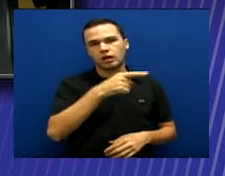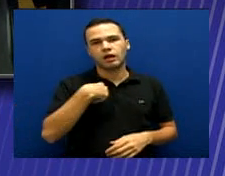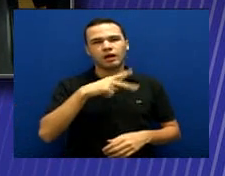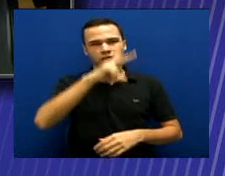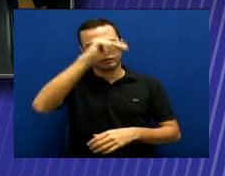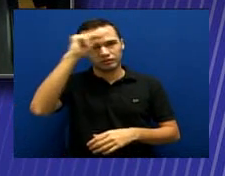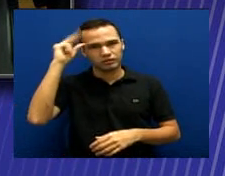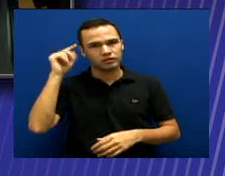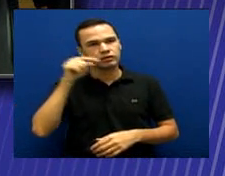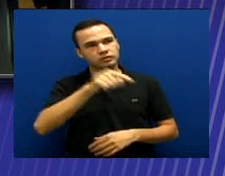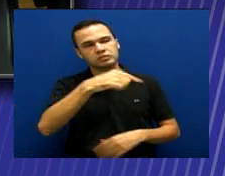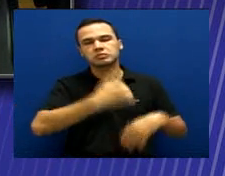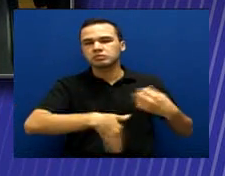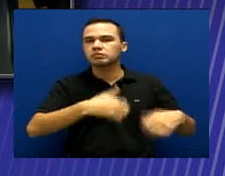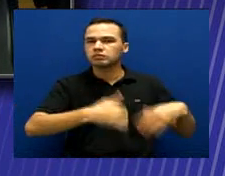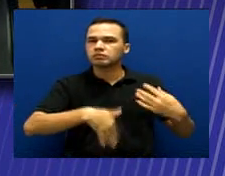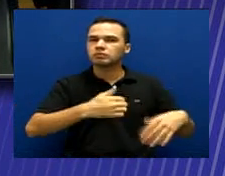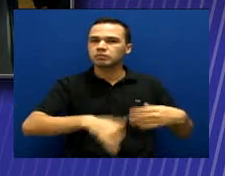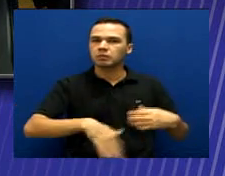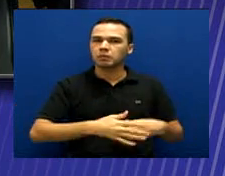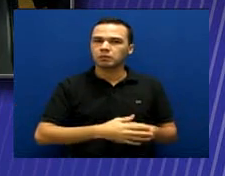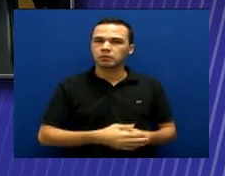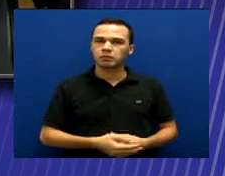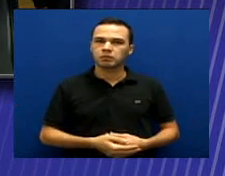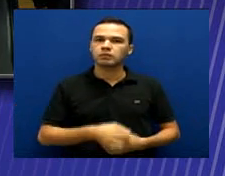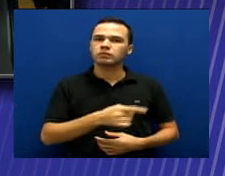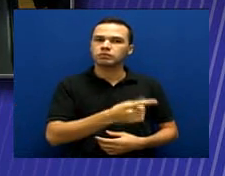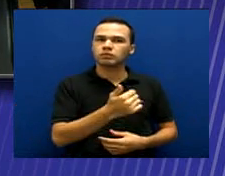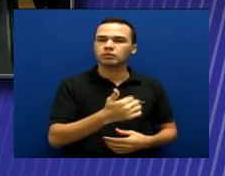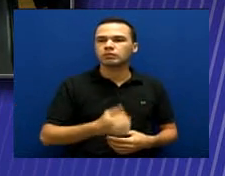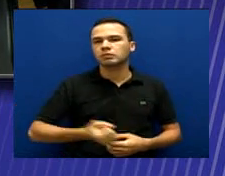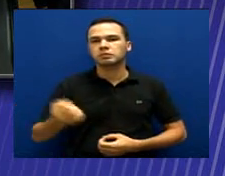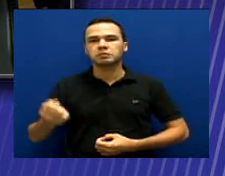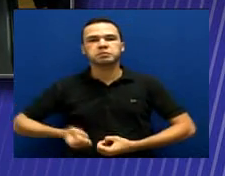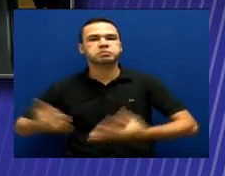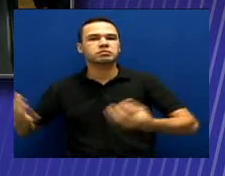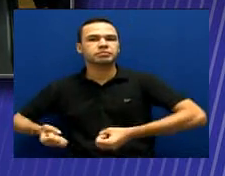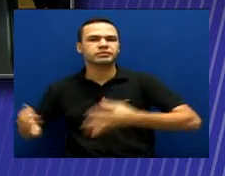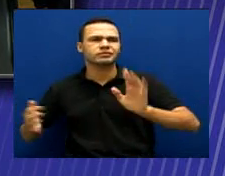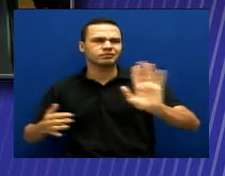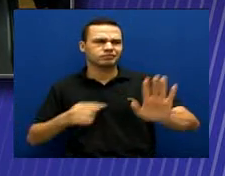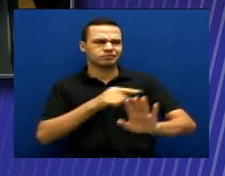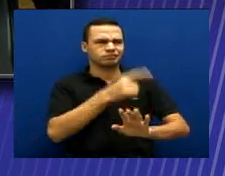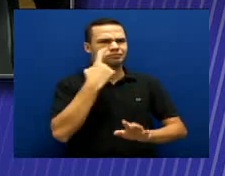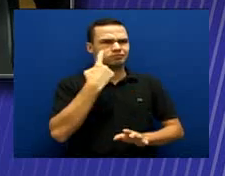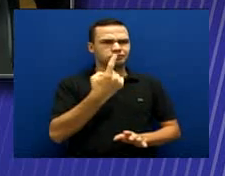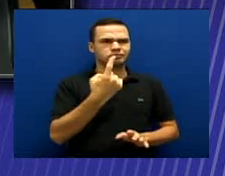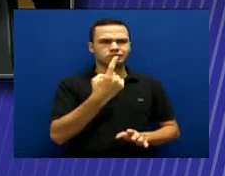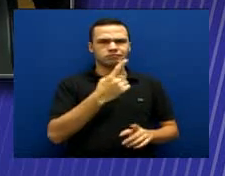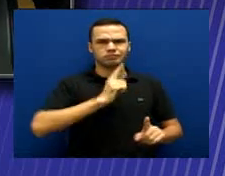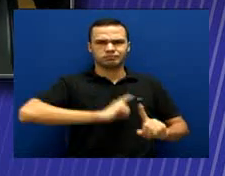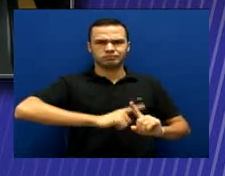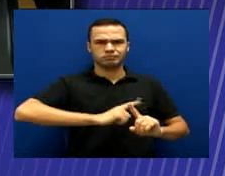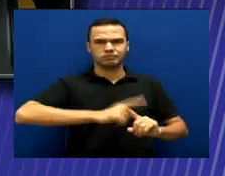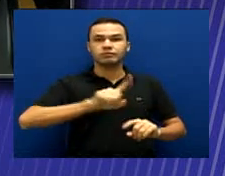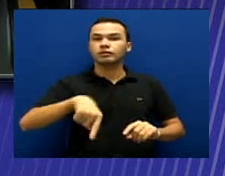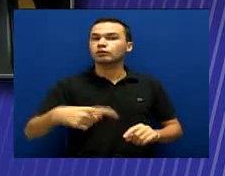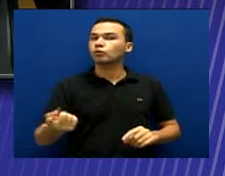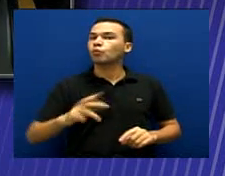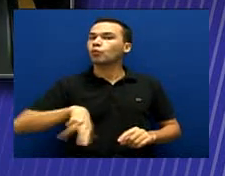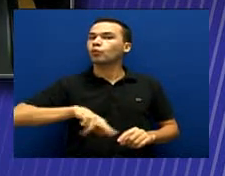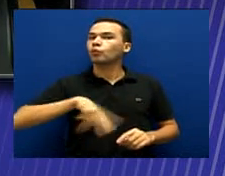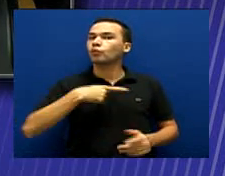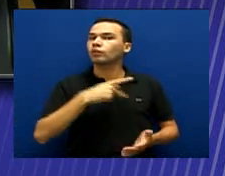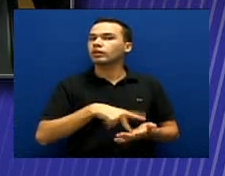deve uma receita total é uma despesa total e o resultado é positivo positivo mas não é fato isso não é